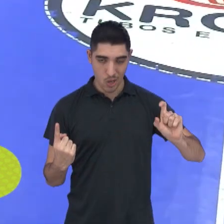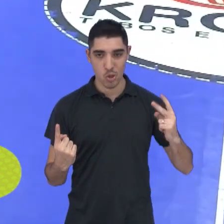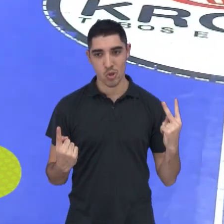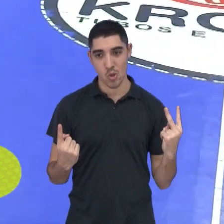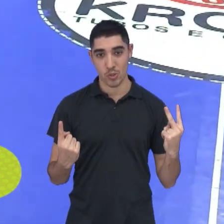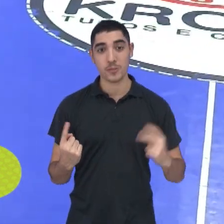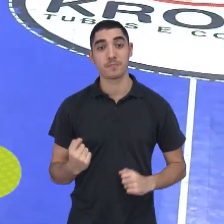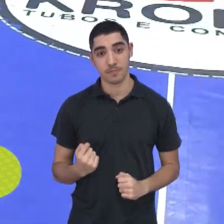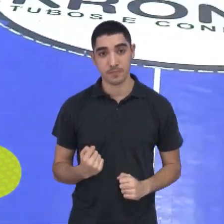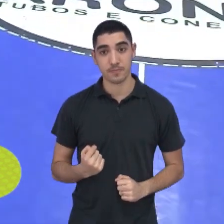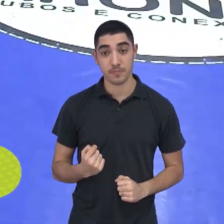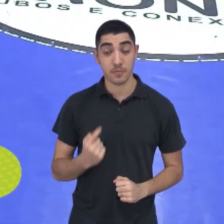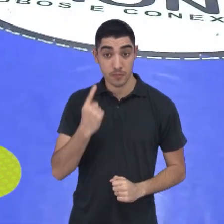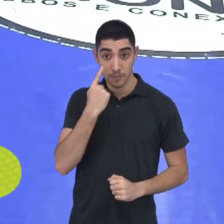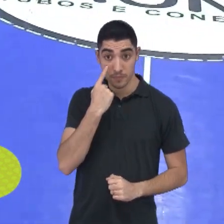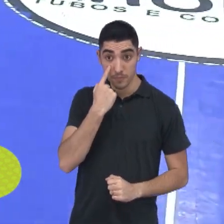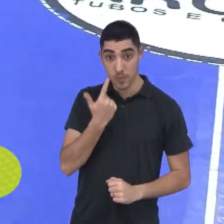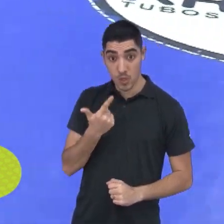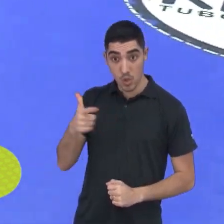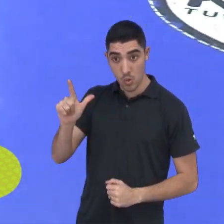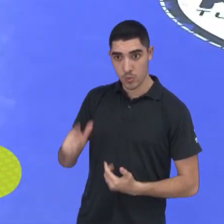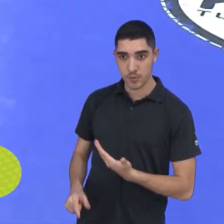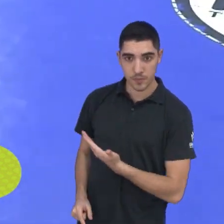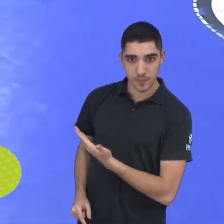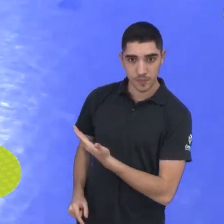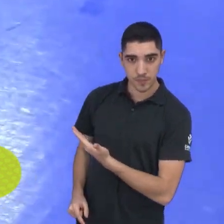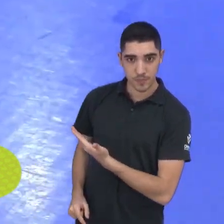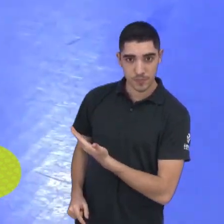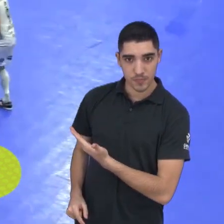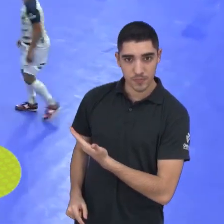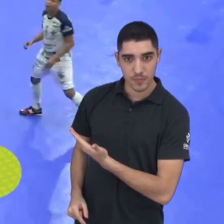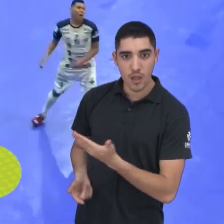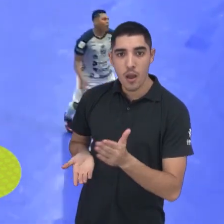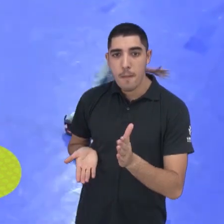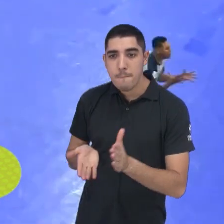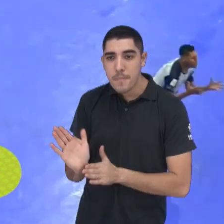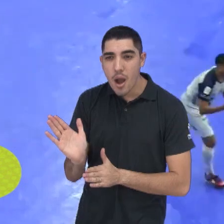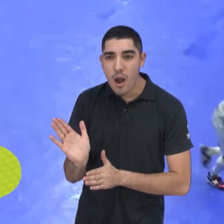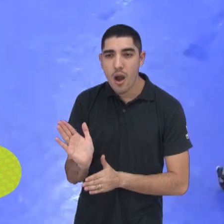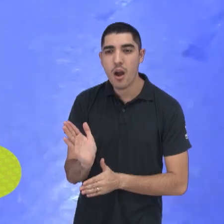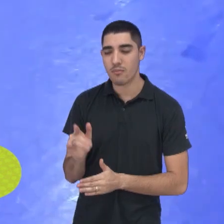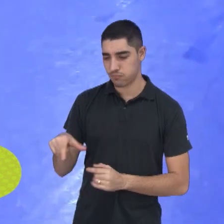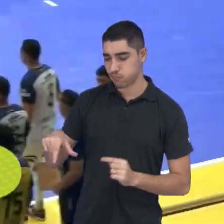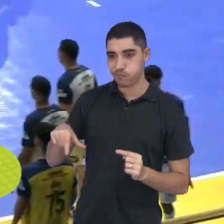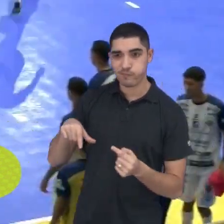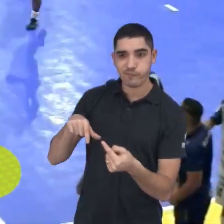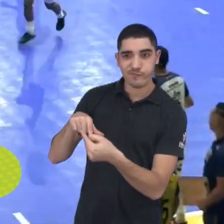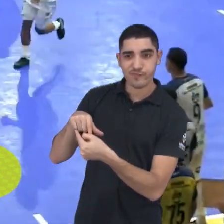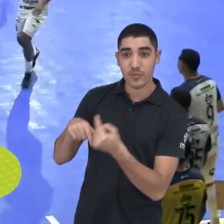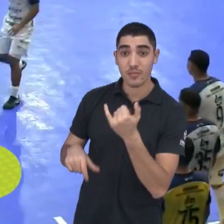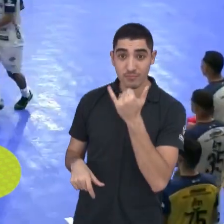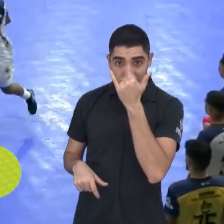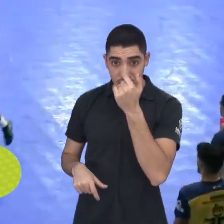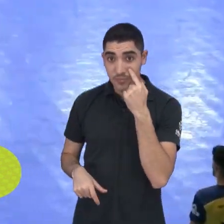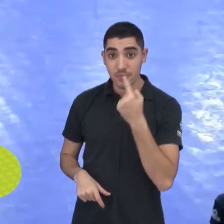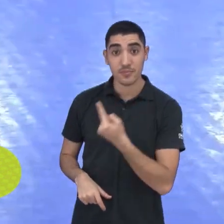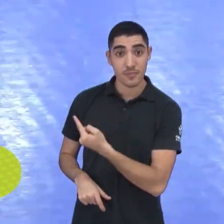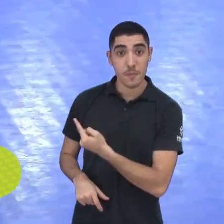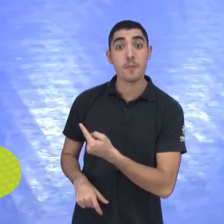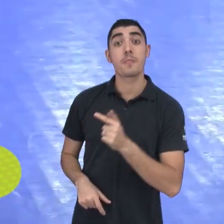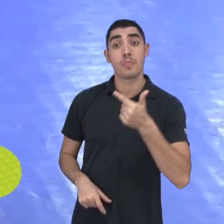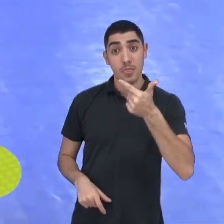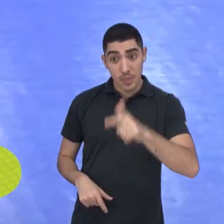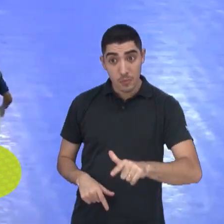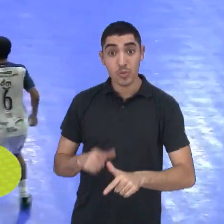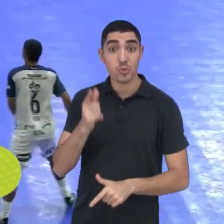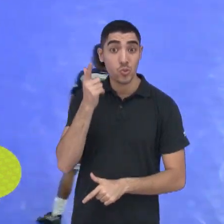Na troca de passes, Pedro achou Wesley livre, que bateu para fora a chance de igualar o marcador. O São José chegou até o passe no